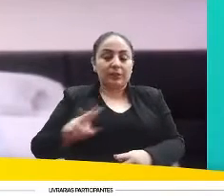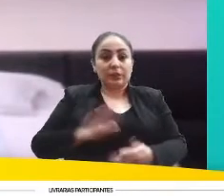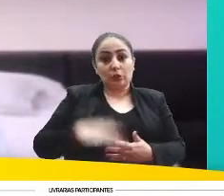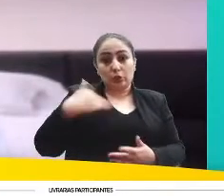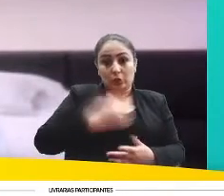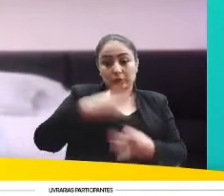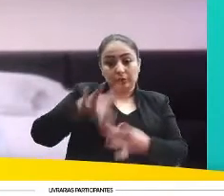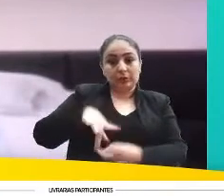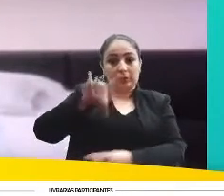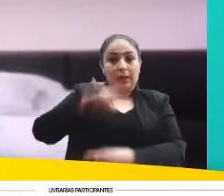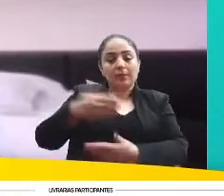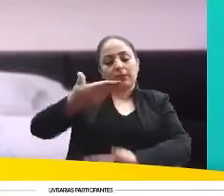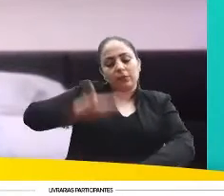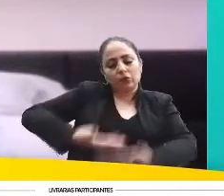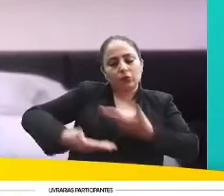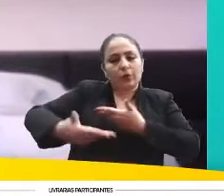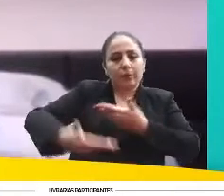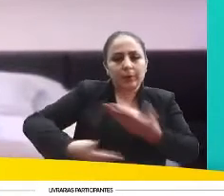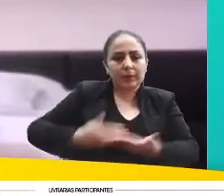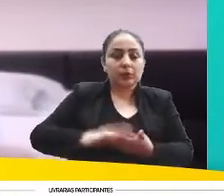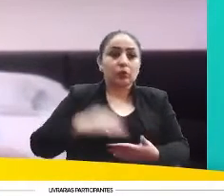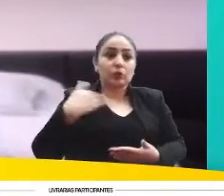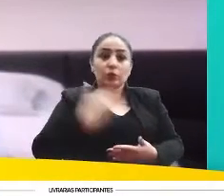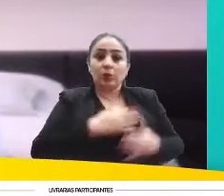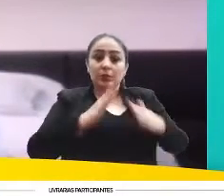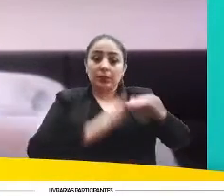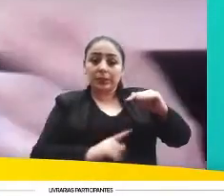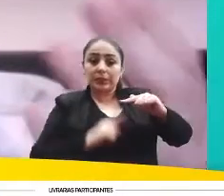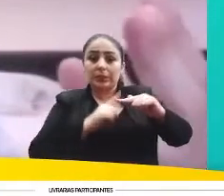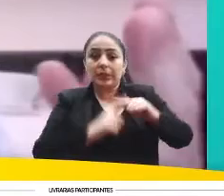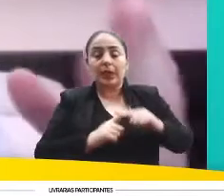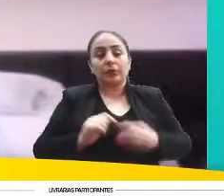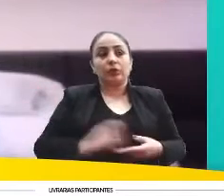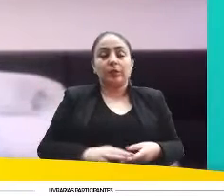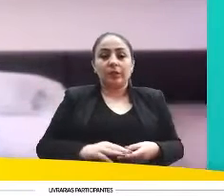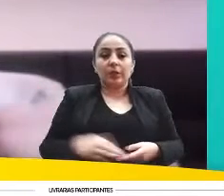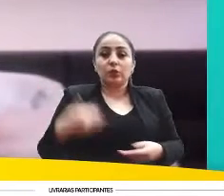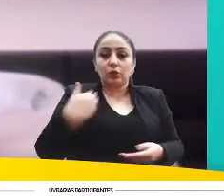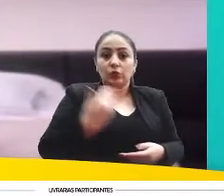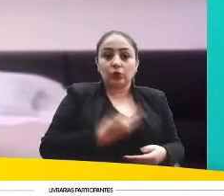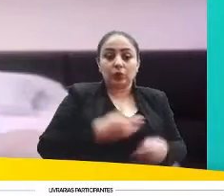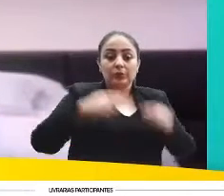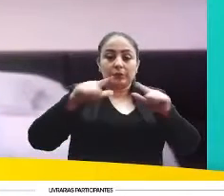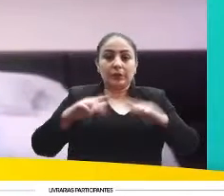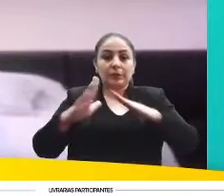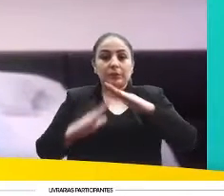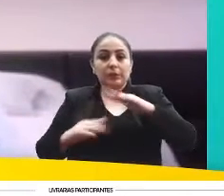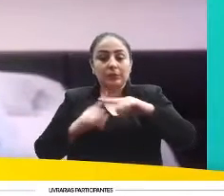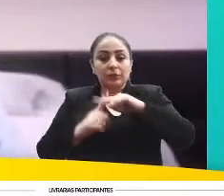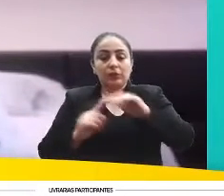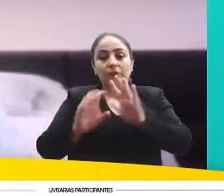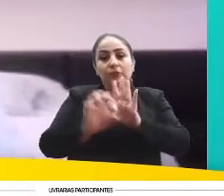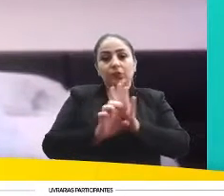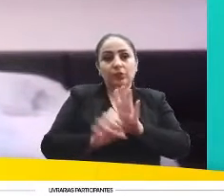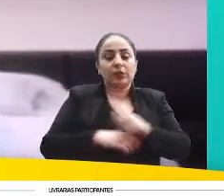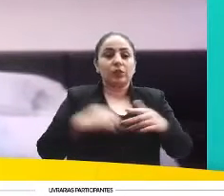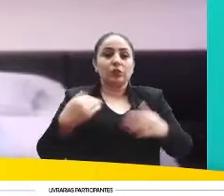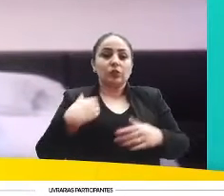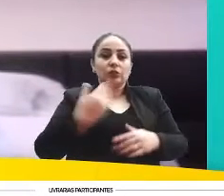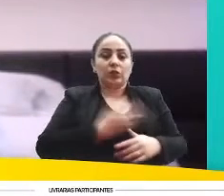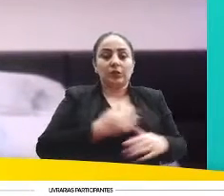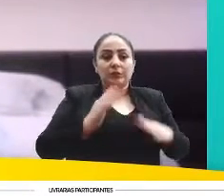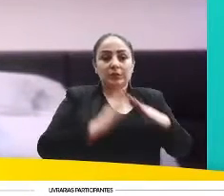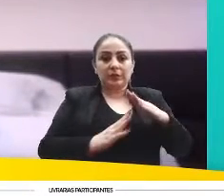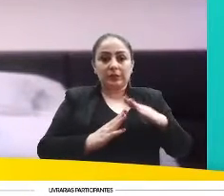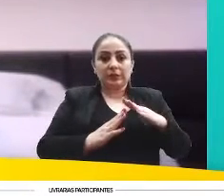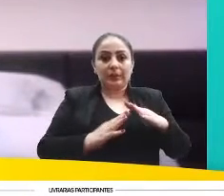com atendimento fraterno, com as nossas igrejas, na nossa igreja evangélica,